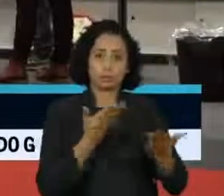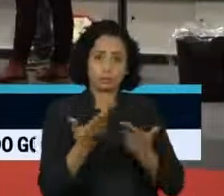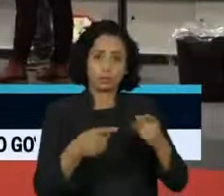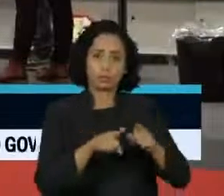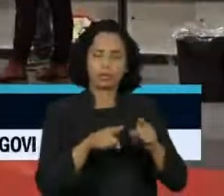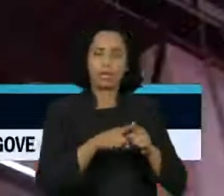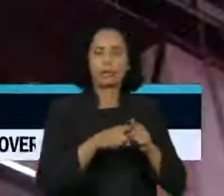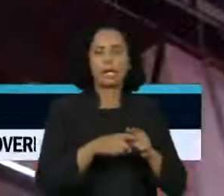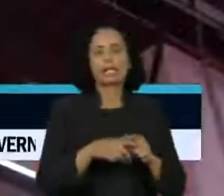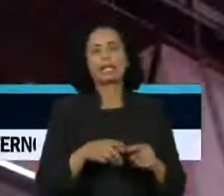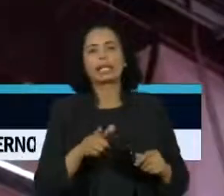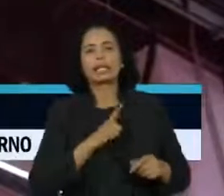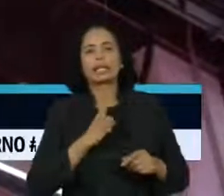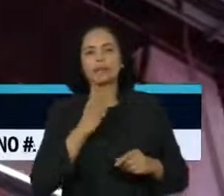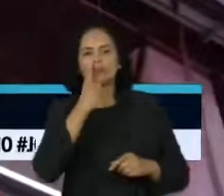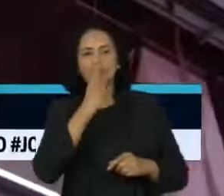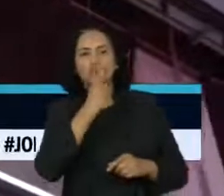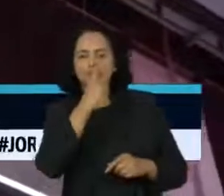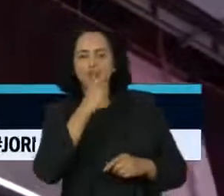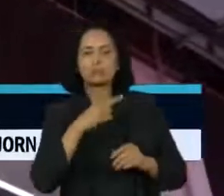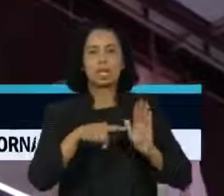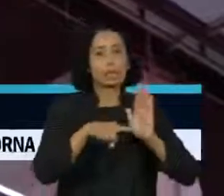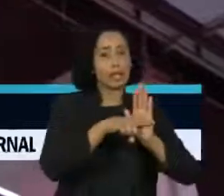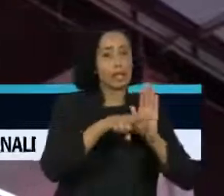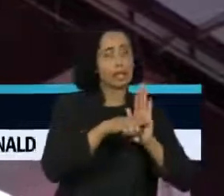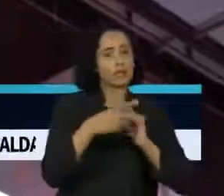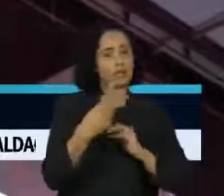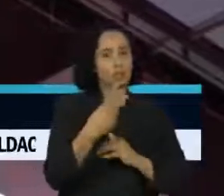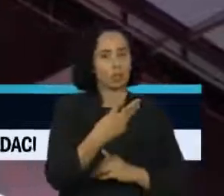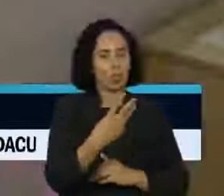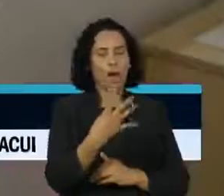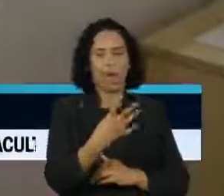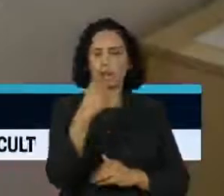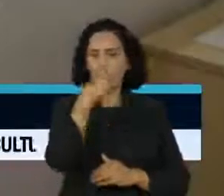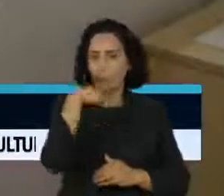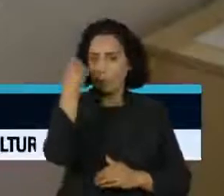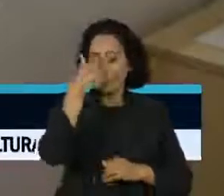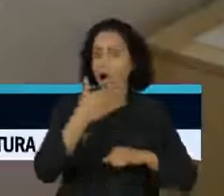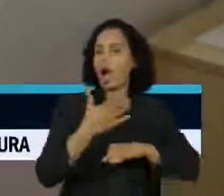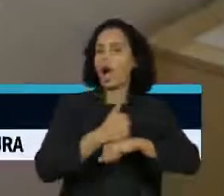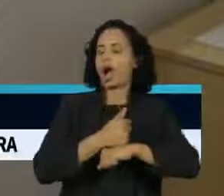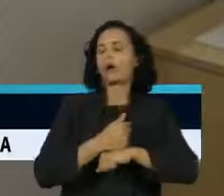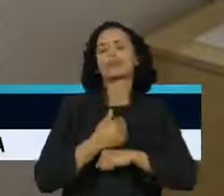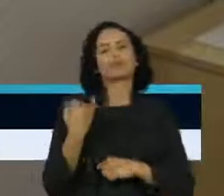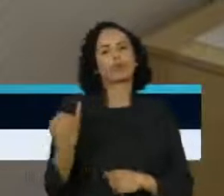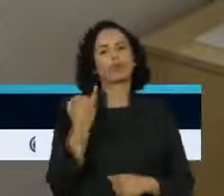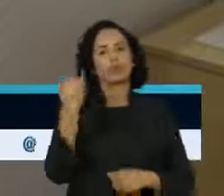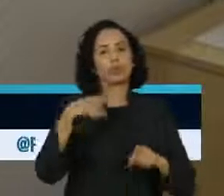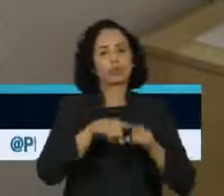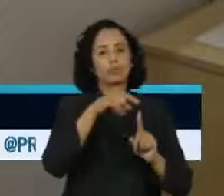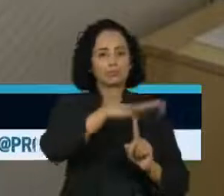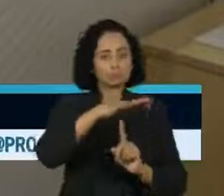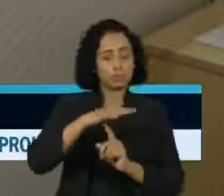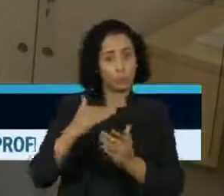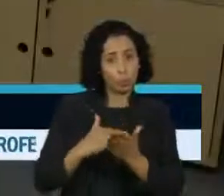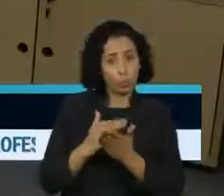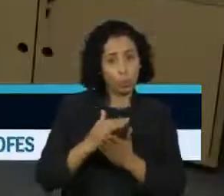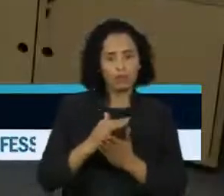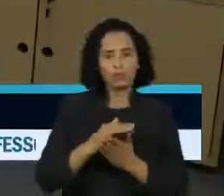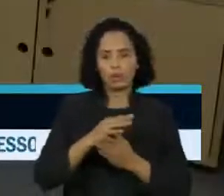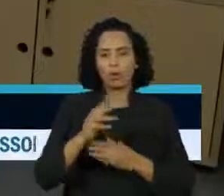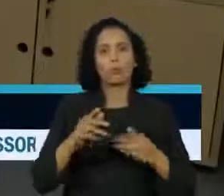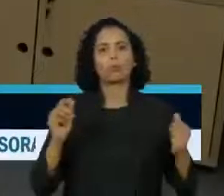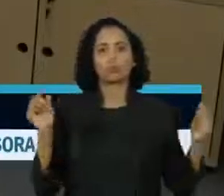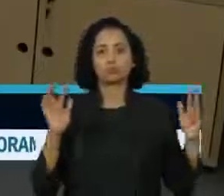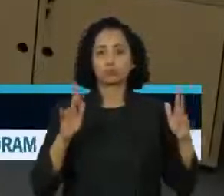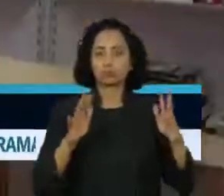teste negativo feito até 24 horas antes também valem. A feira, que começou para o público geral na quarta-feira e vai até o